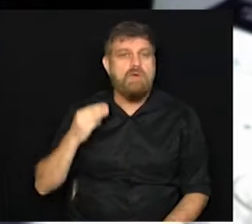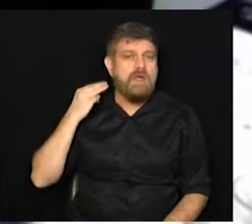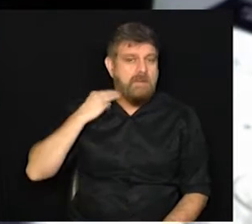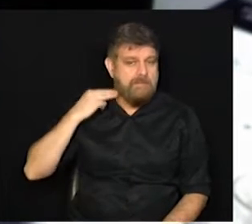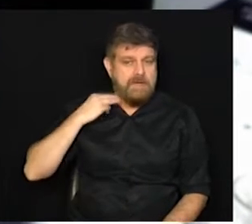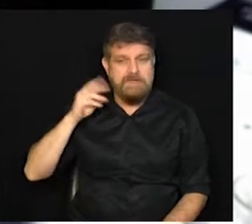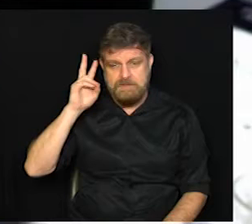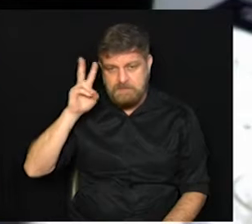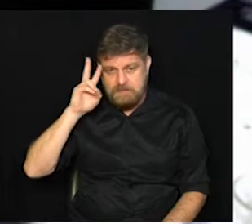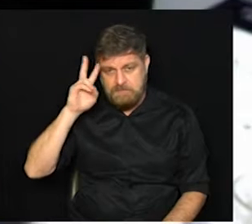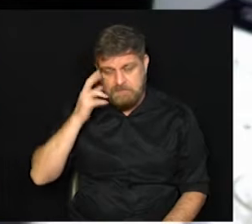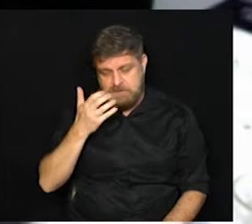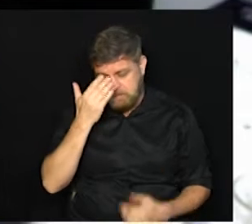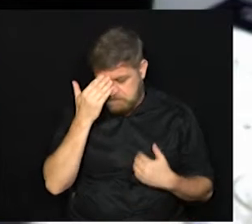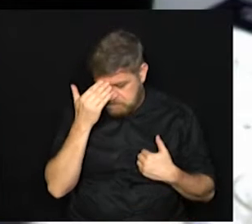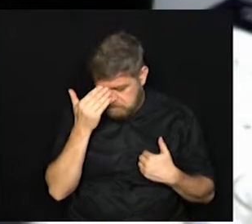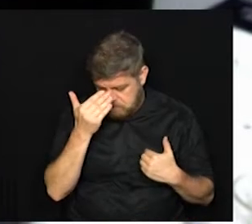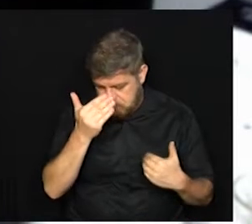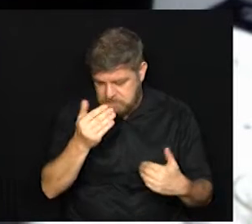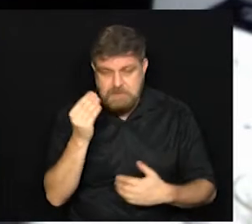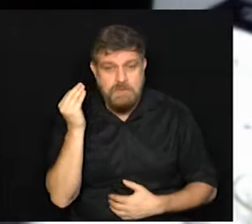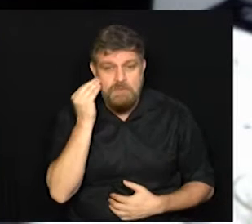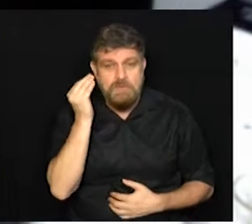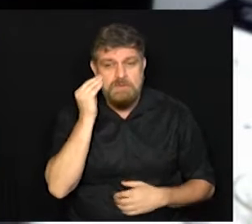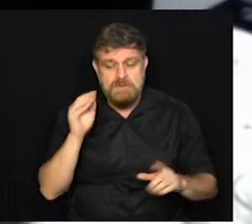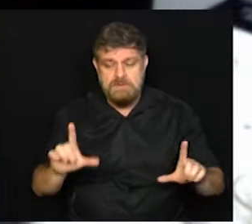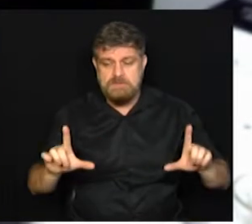Mariana Conte. Queria agradecer a oportunidade.